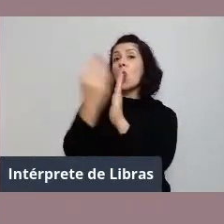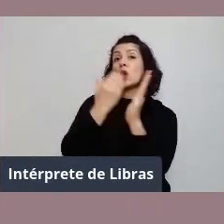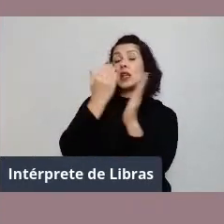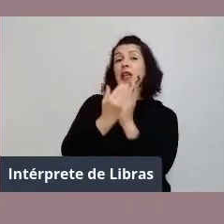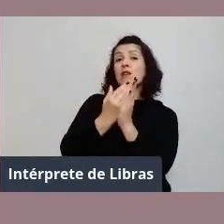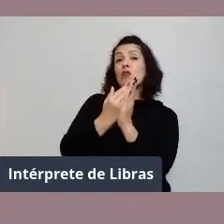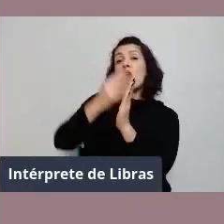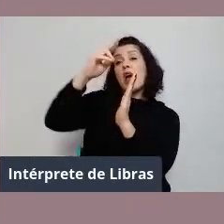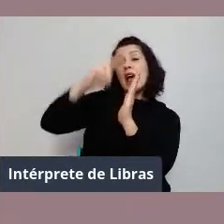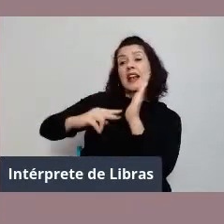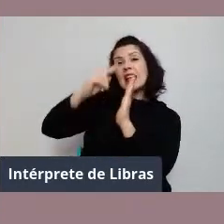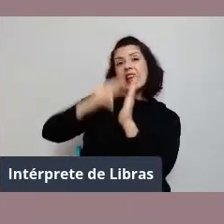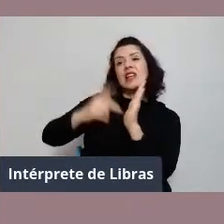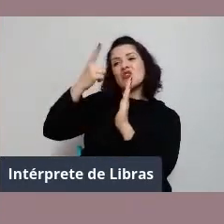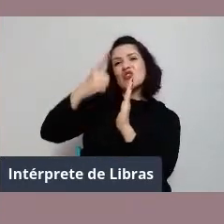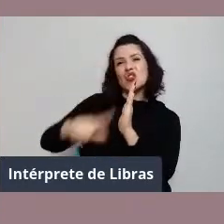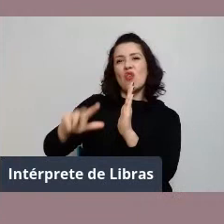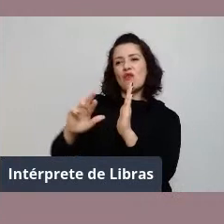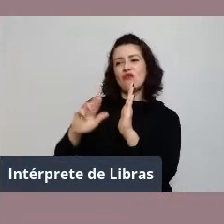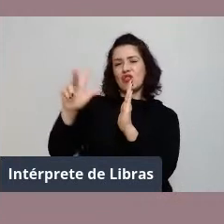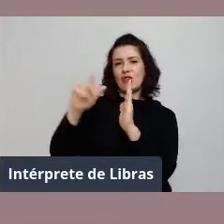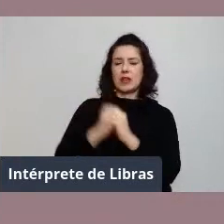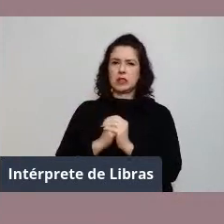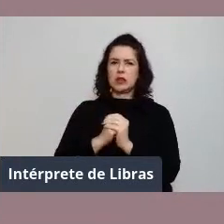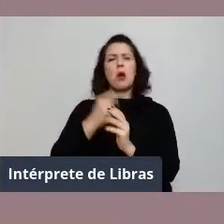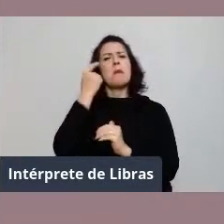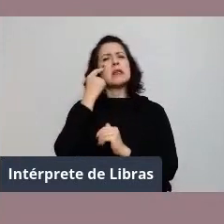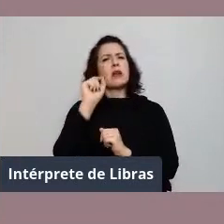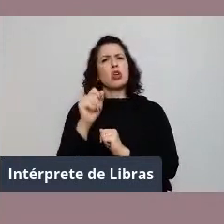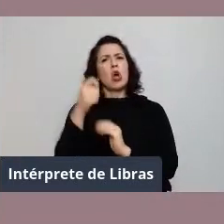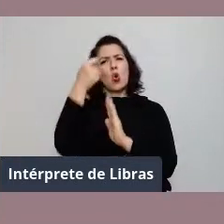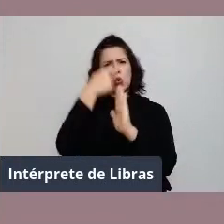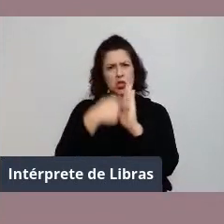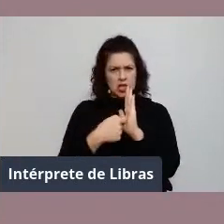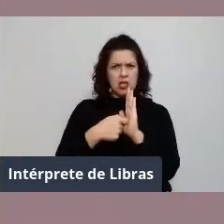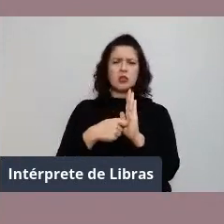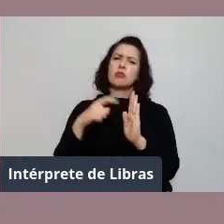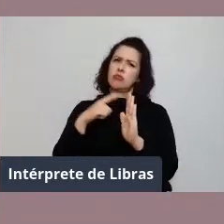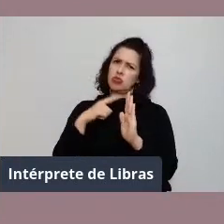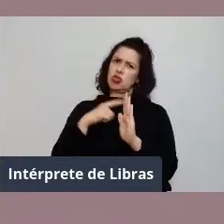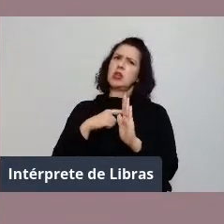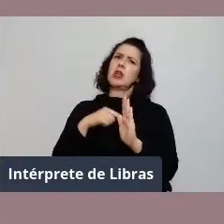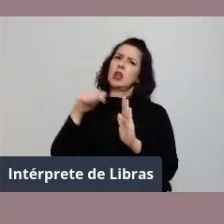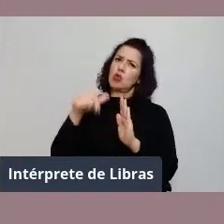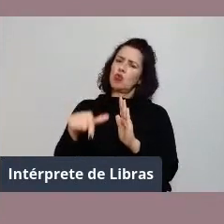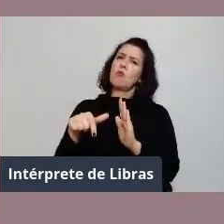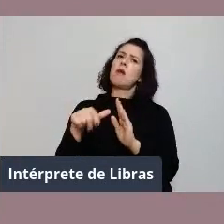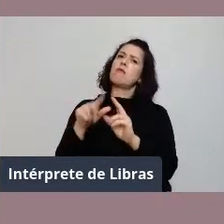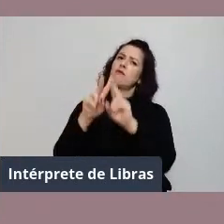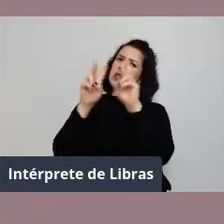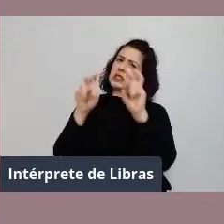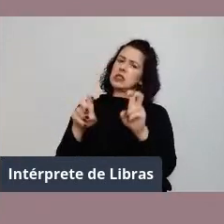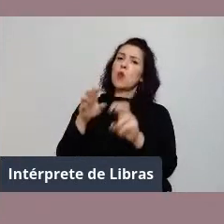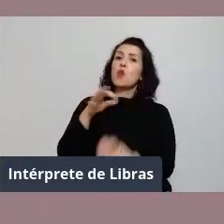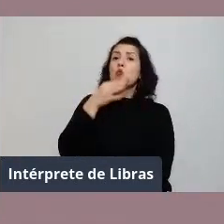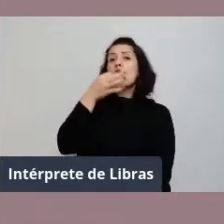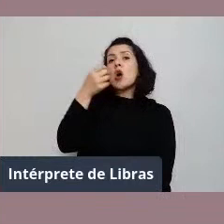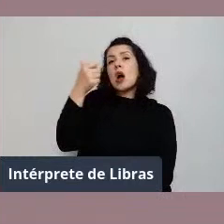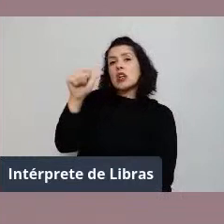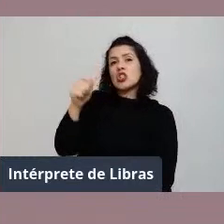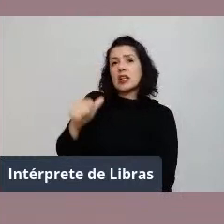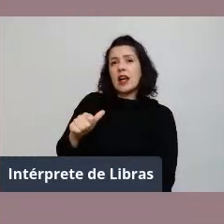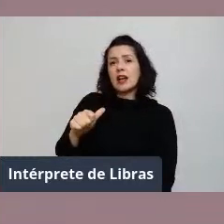que, como esse texto estava numa edição crítica do livro, como eu falei, né, tem outros textos que falam